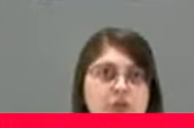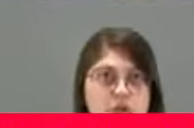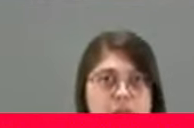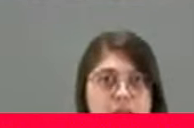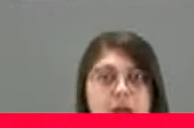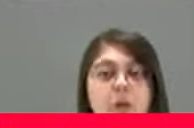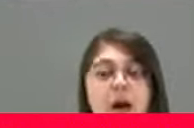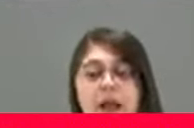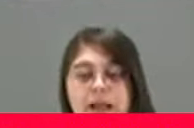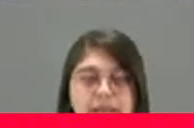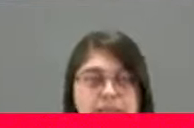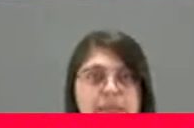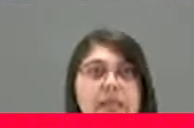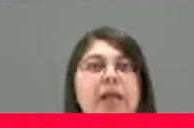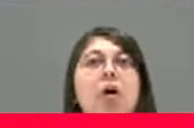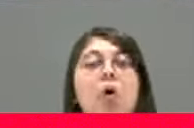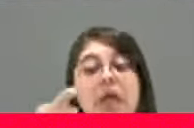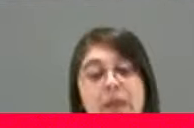de arrecadação mesmo assim.